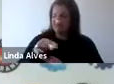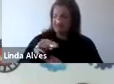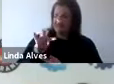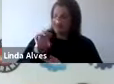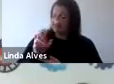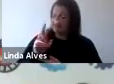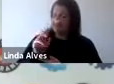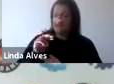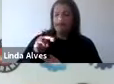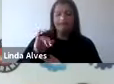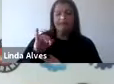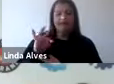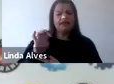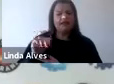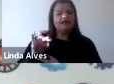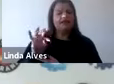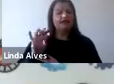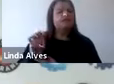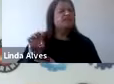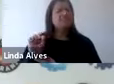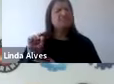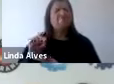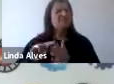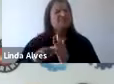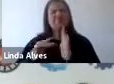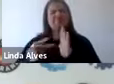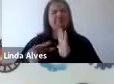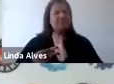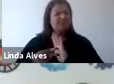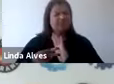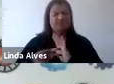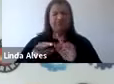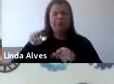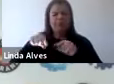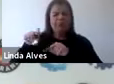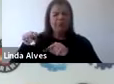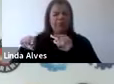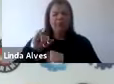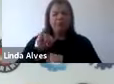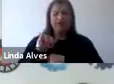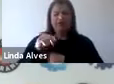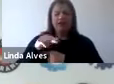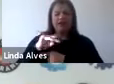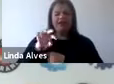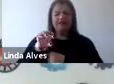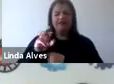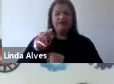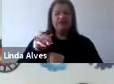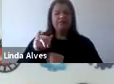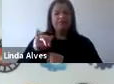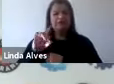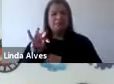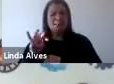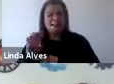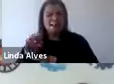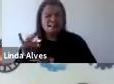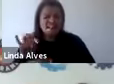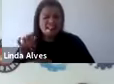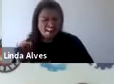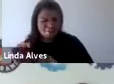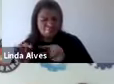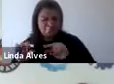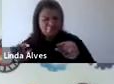senhor começasse aqui explicando para a nossa audiência o que significa, né, esse contrato intermitente. E a notícia que nós temos